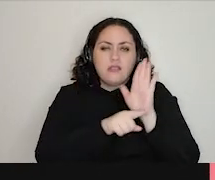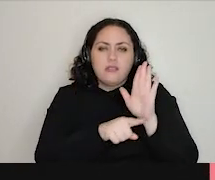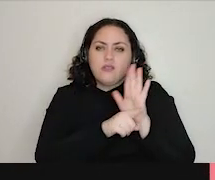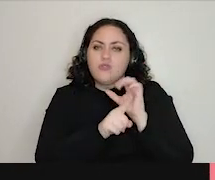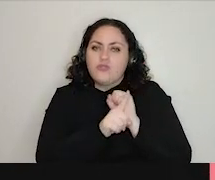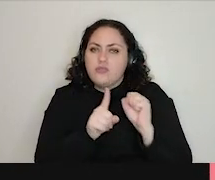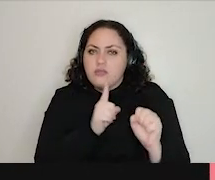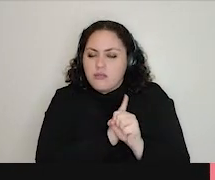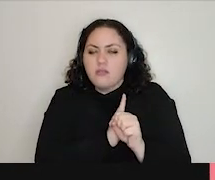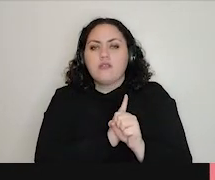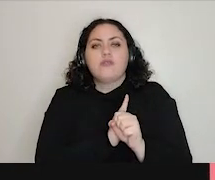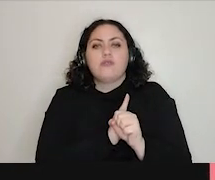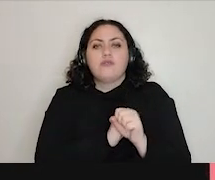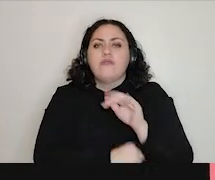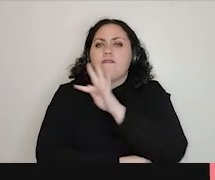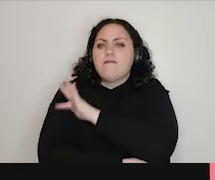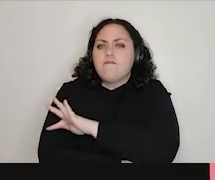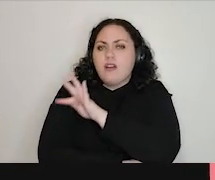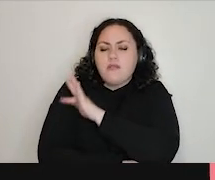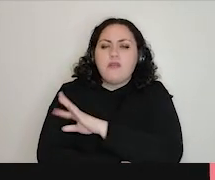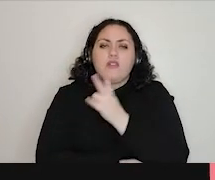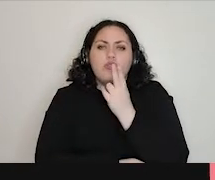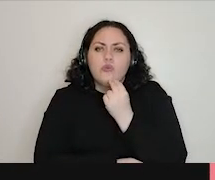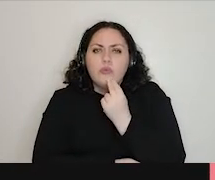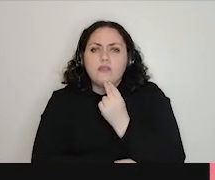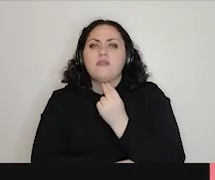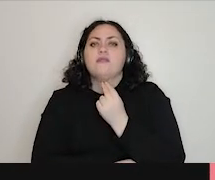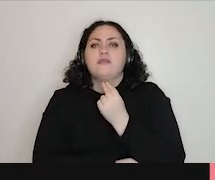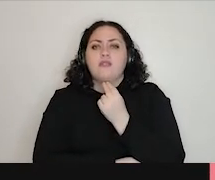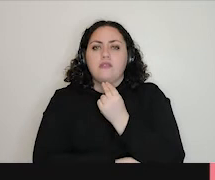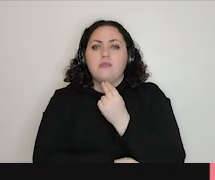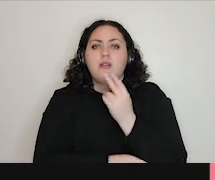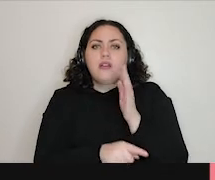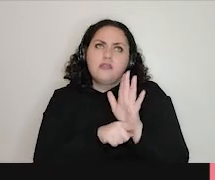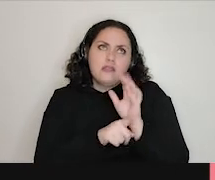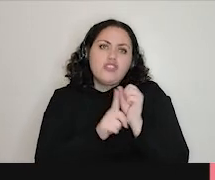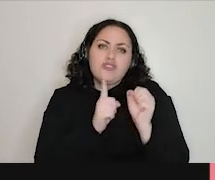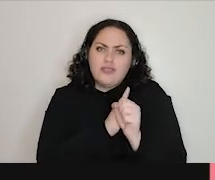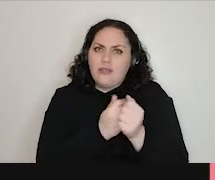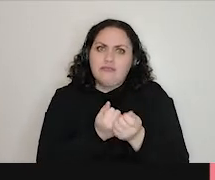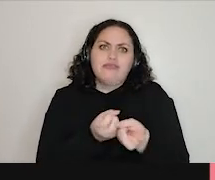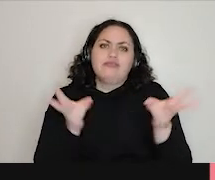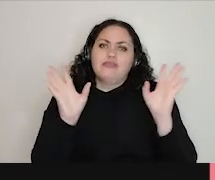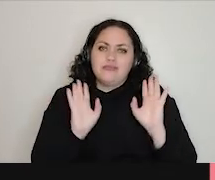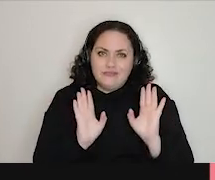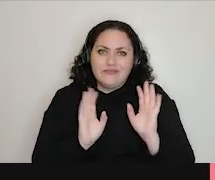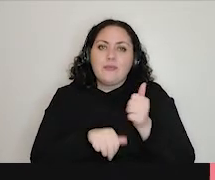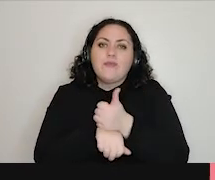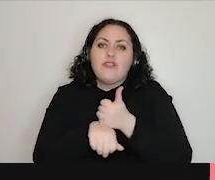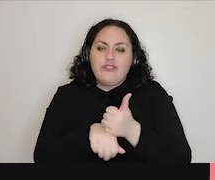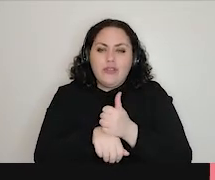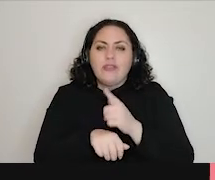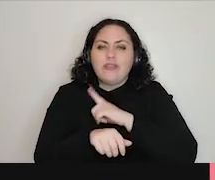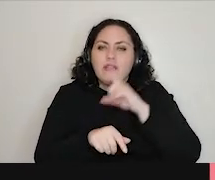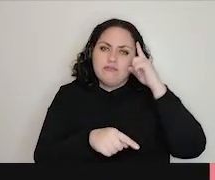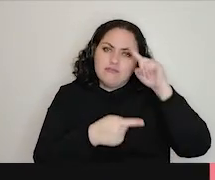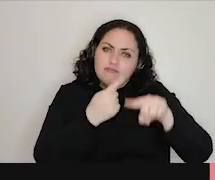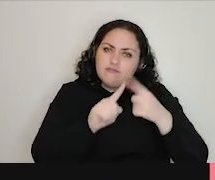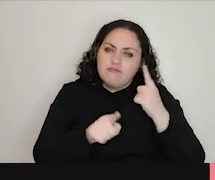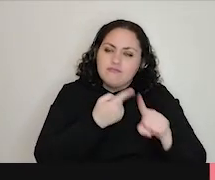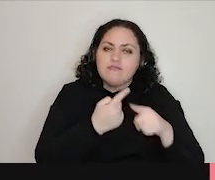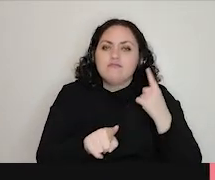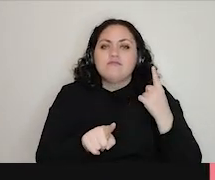sociais, farmacêutico, nutricionista, assistente social, enfim. É toda uma logística que ocupa, que